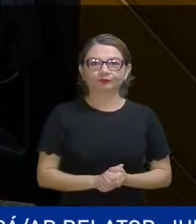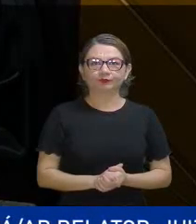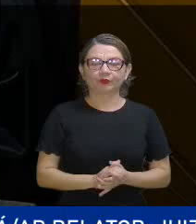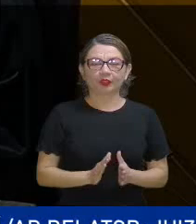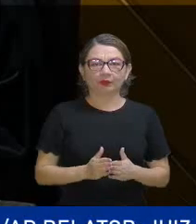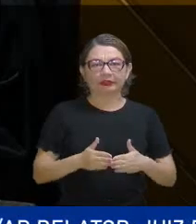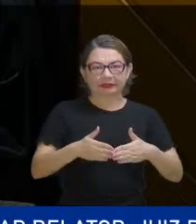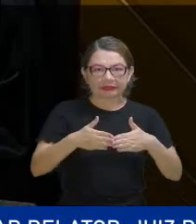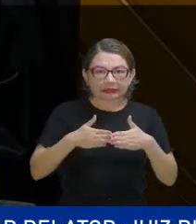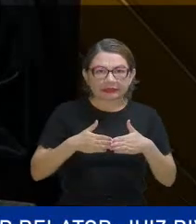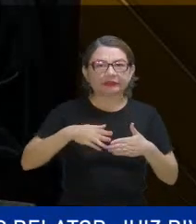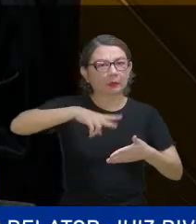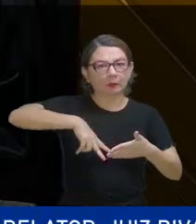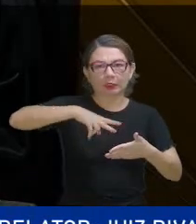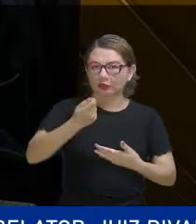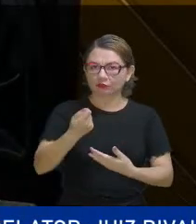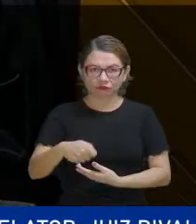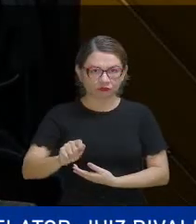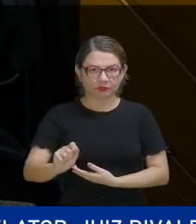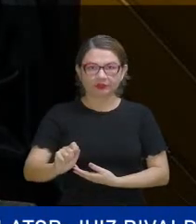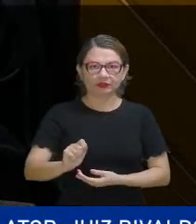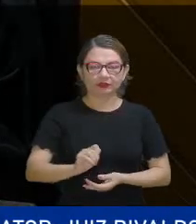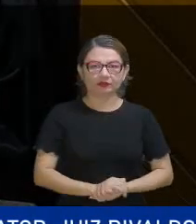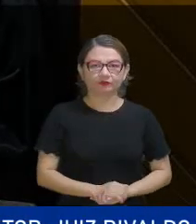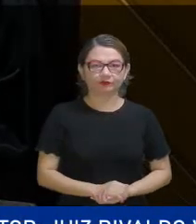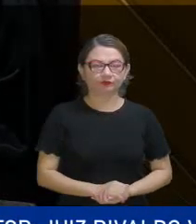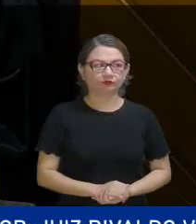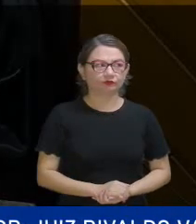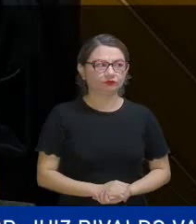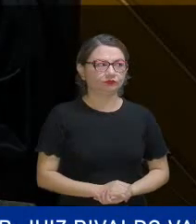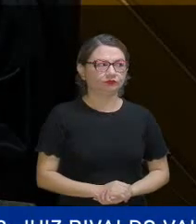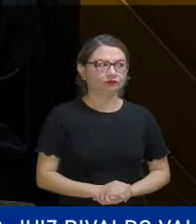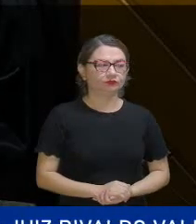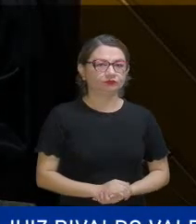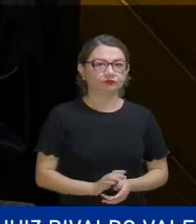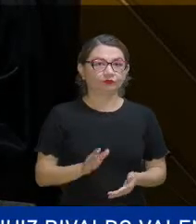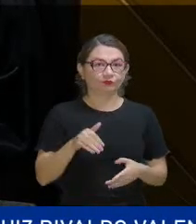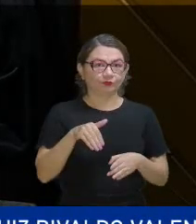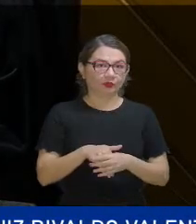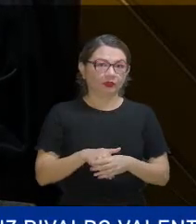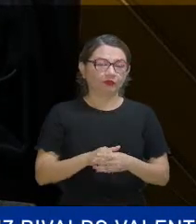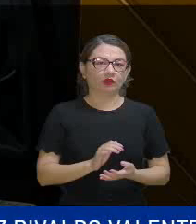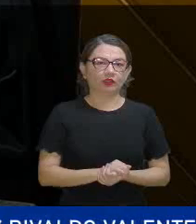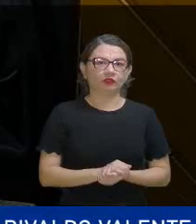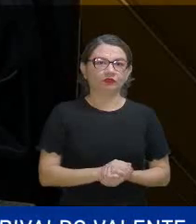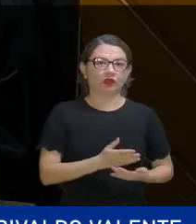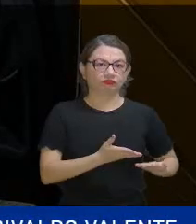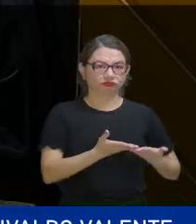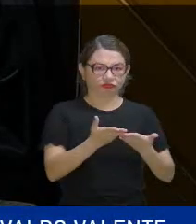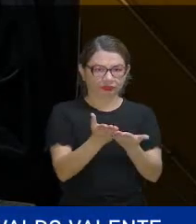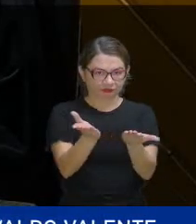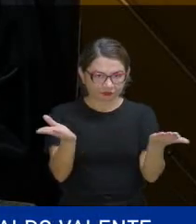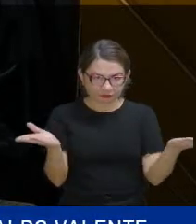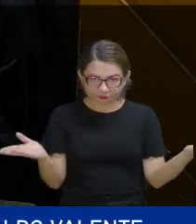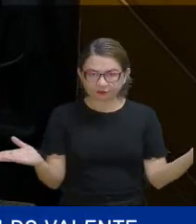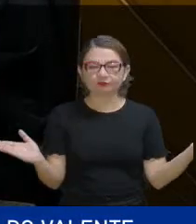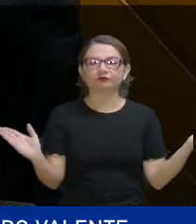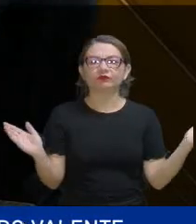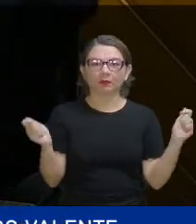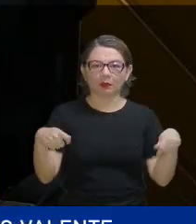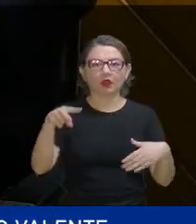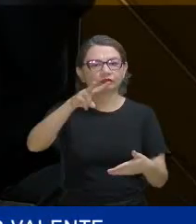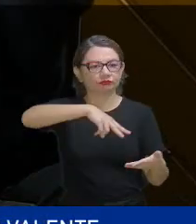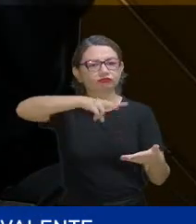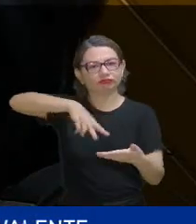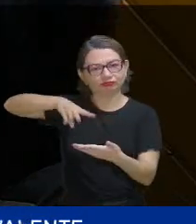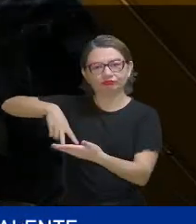Peço a dispensa da sua leitura. Desde que o voto já foi entregue aos eminentes pares.